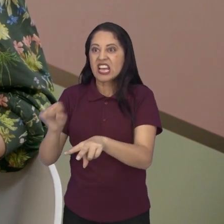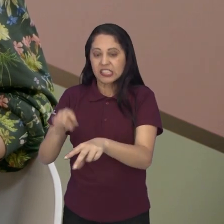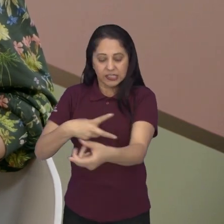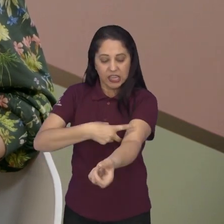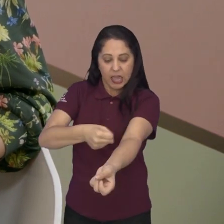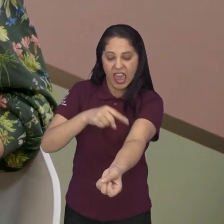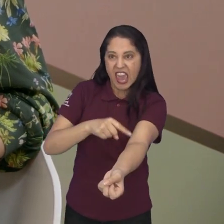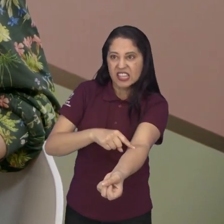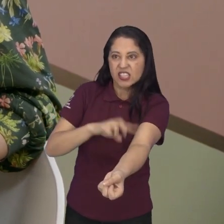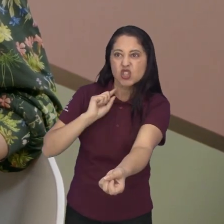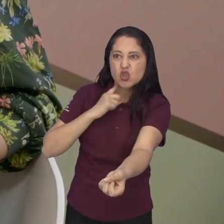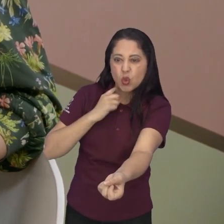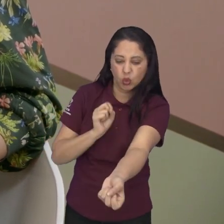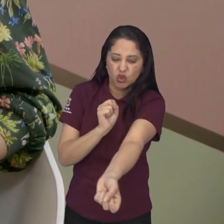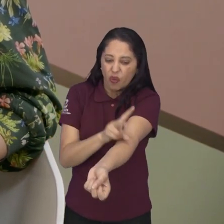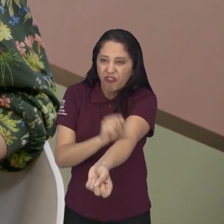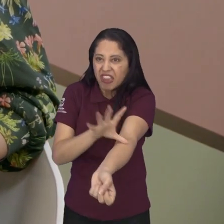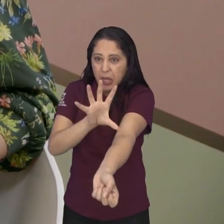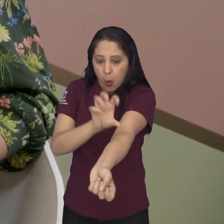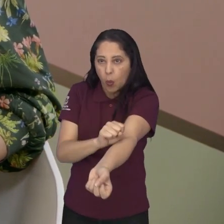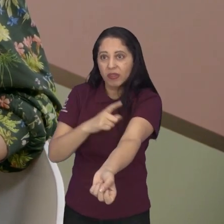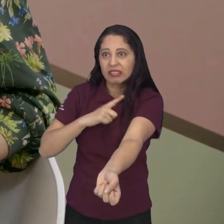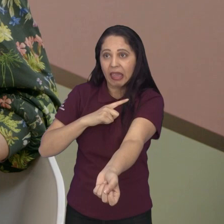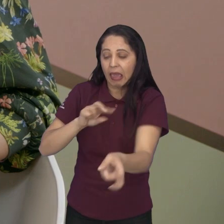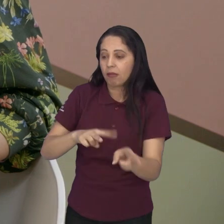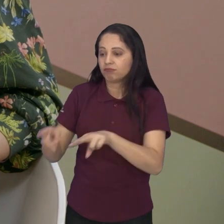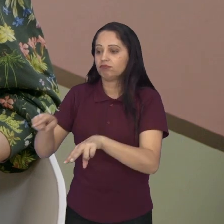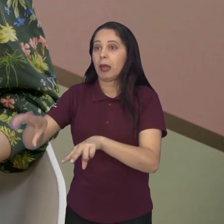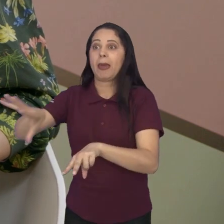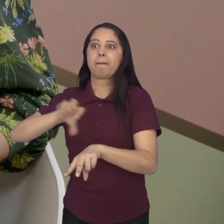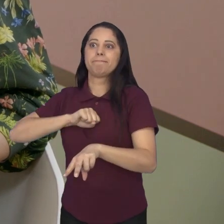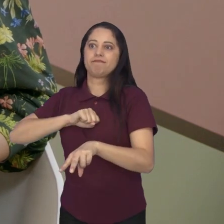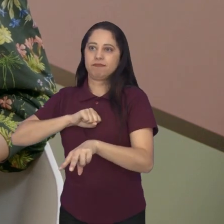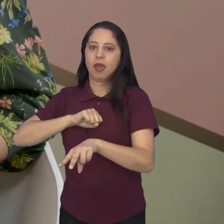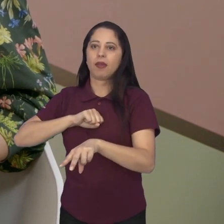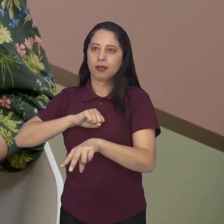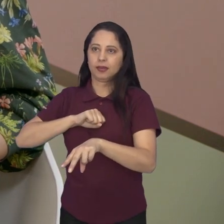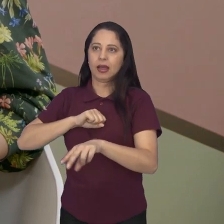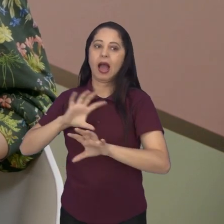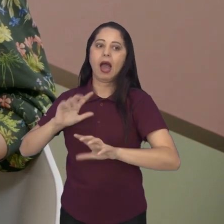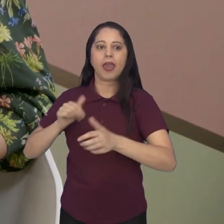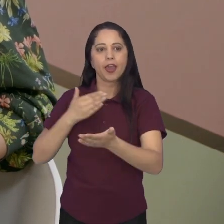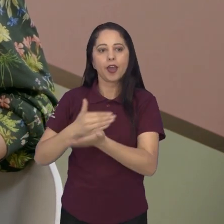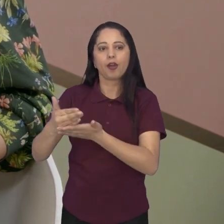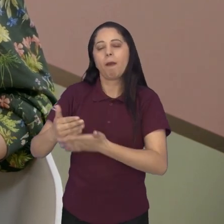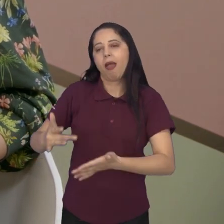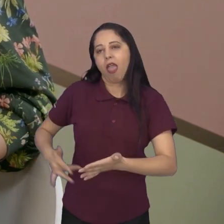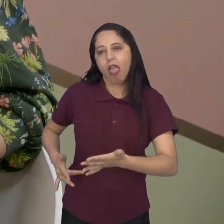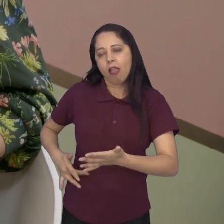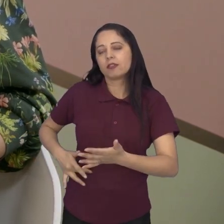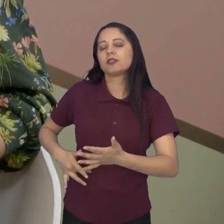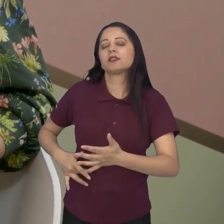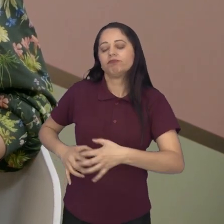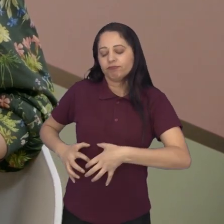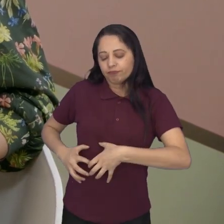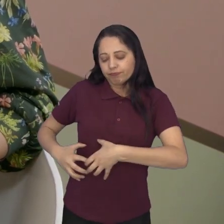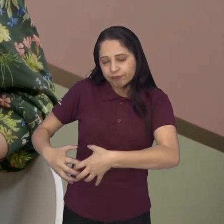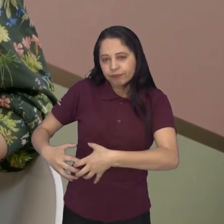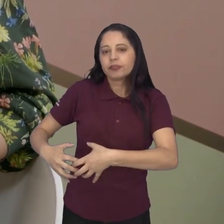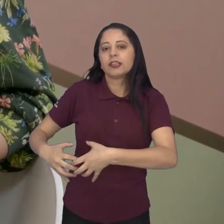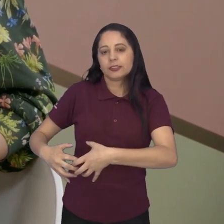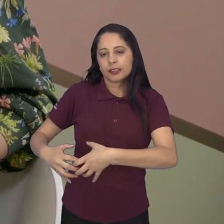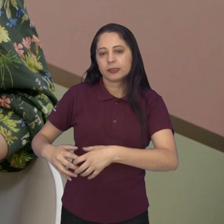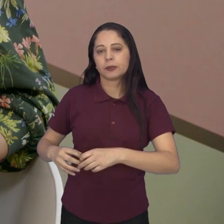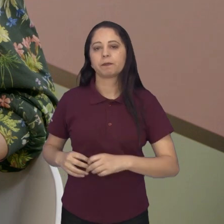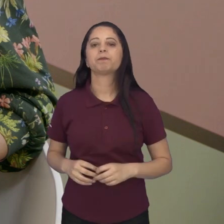aí essa contaminação vai gerar o contato com o vírus, seja da hepatite C ou da hepatite B, e aí gera uma infecção, a fase aguda, e aí boa